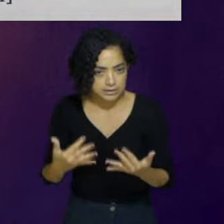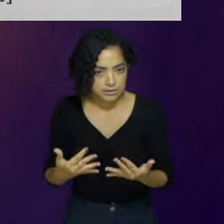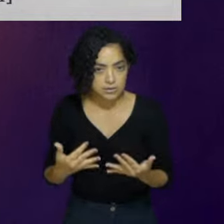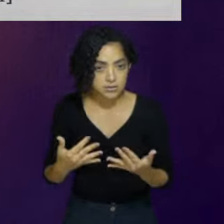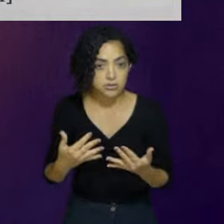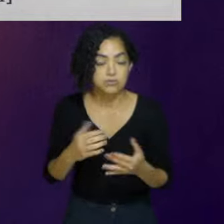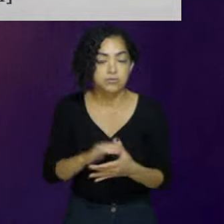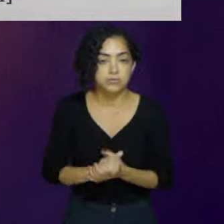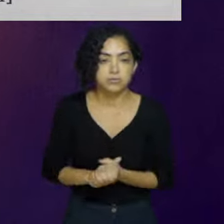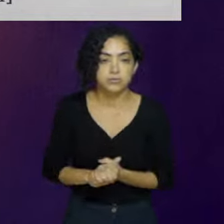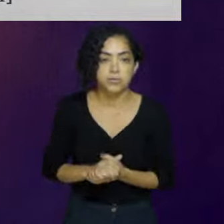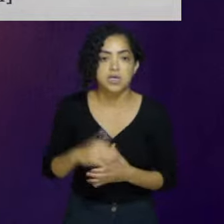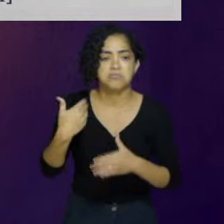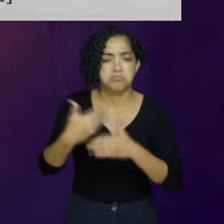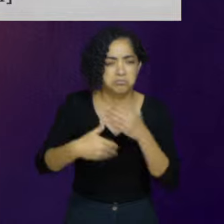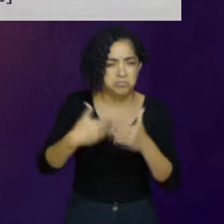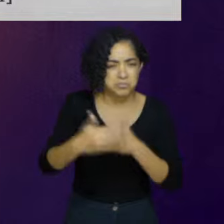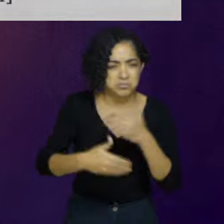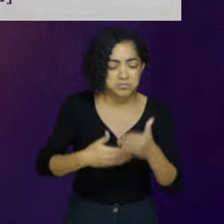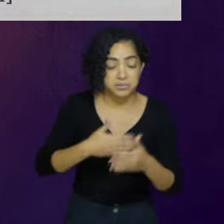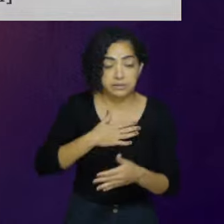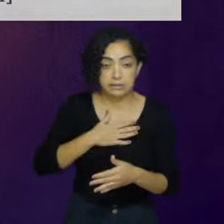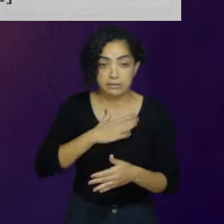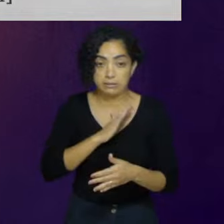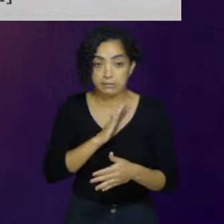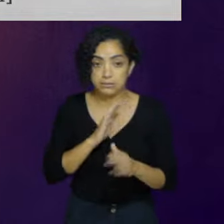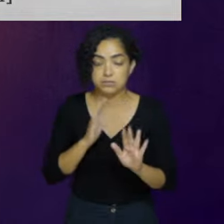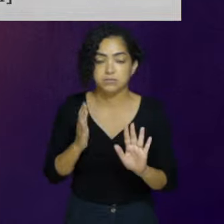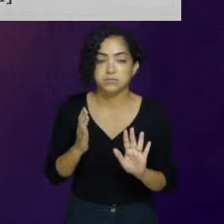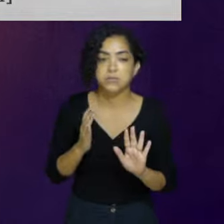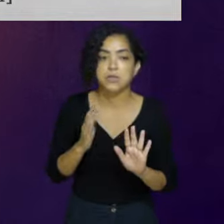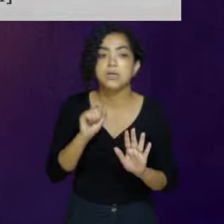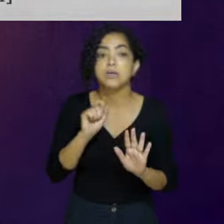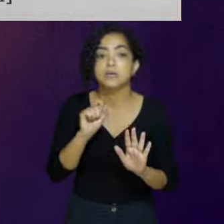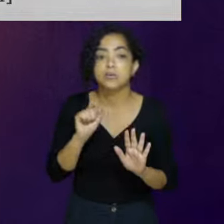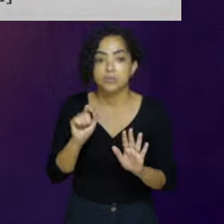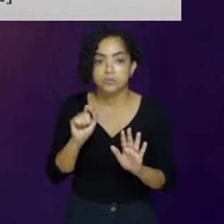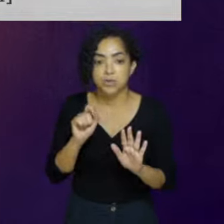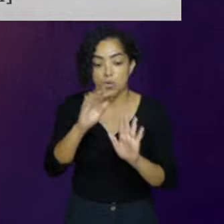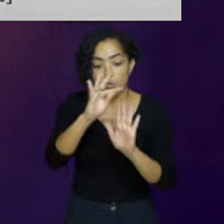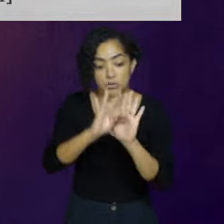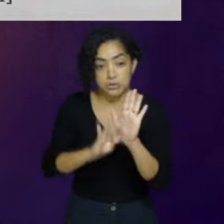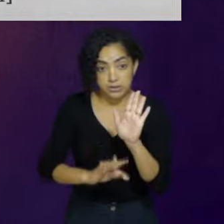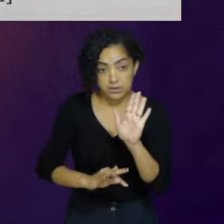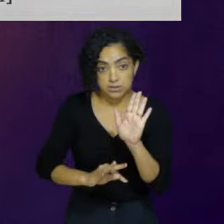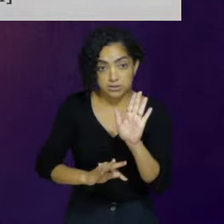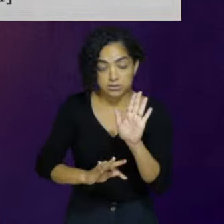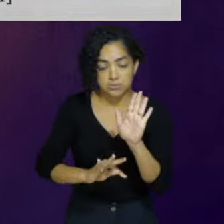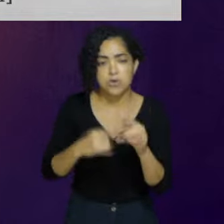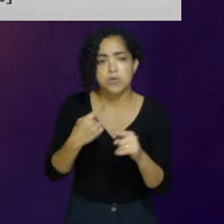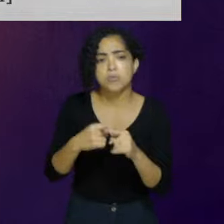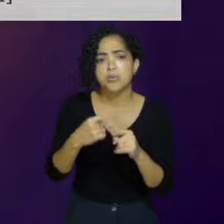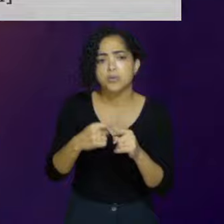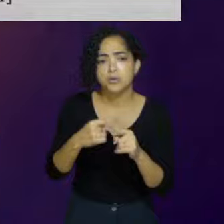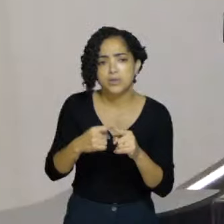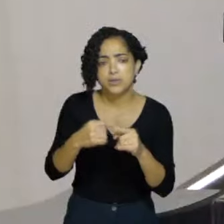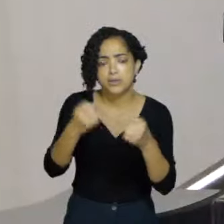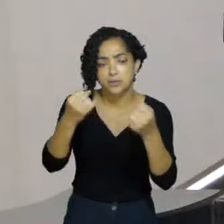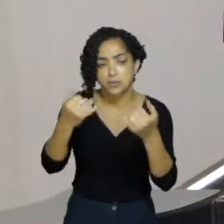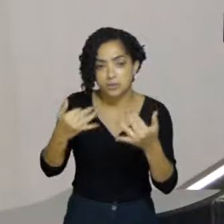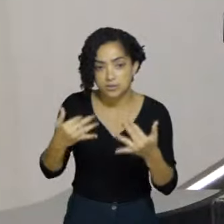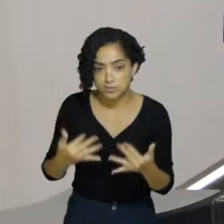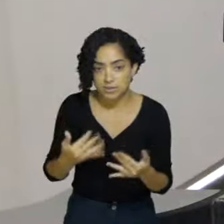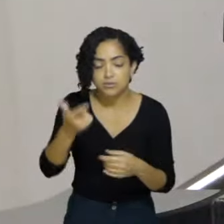cada vez mais ficava enojada com as coisas que ela dizia. E um deles, inclusive, mandou um texto. Por que nós estamos falando disso mais uma vez,